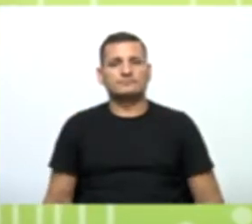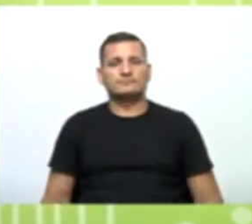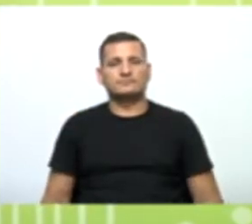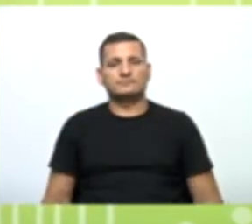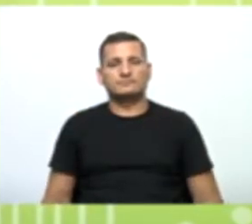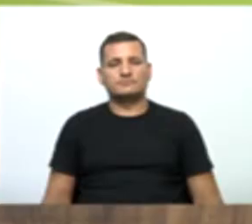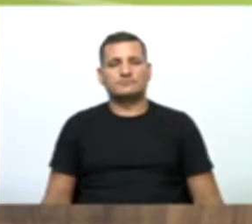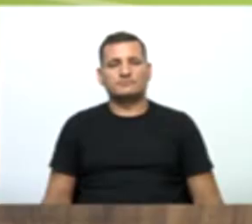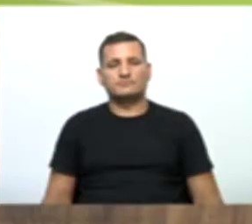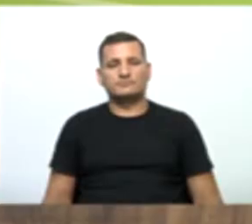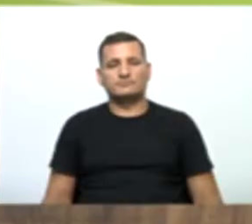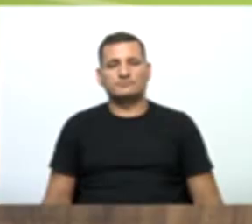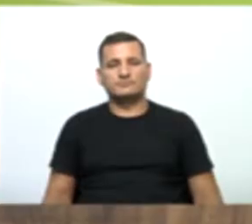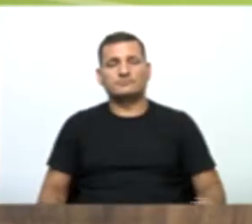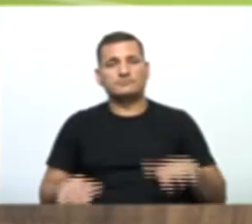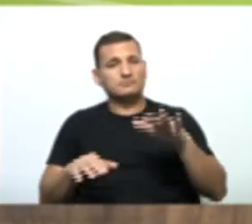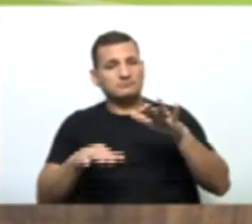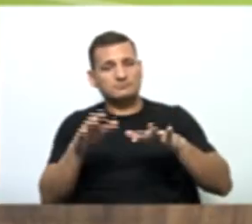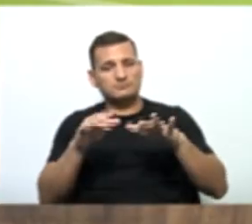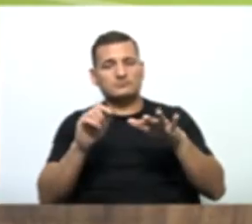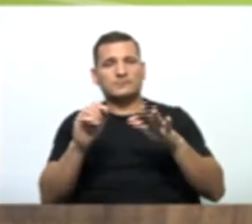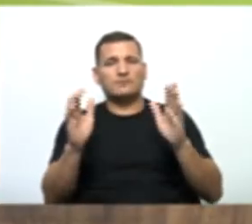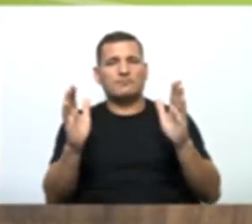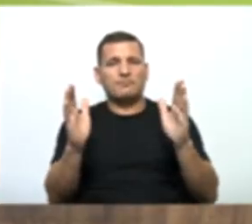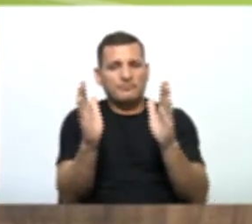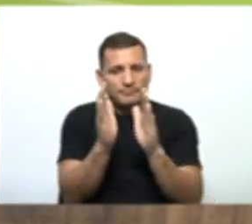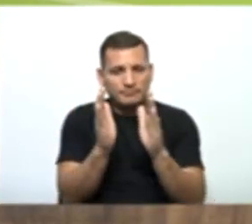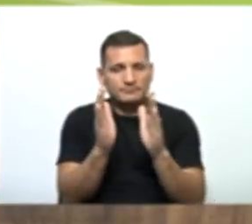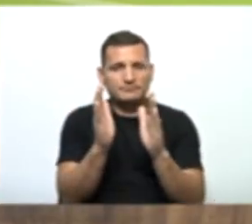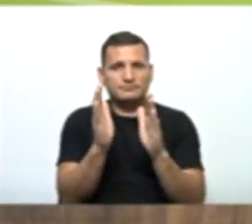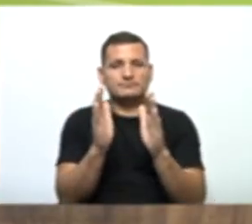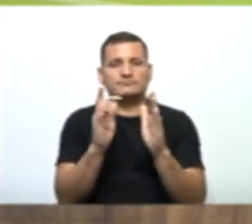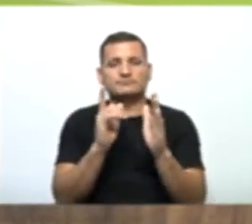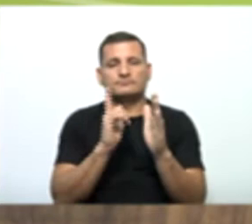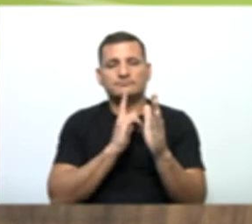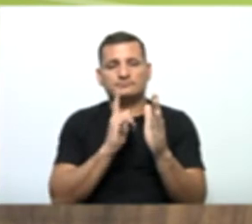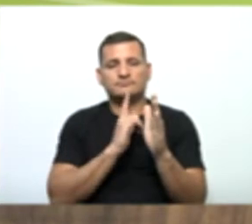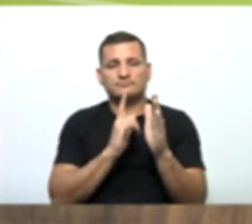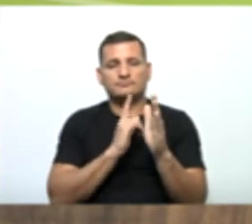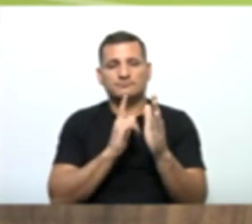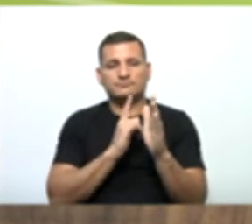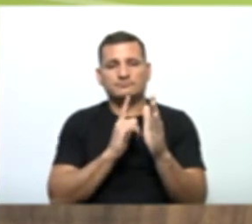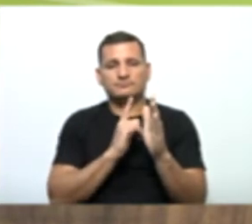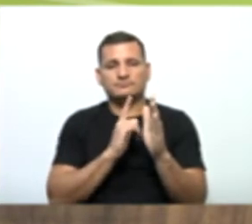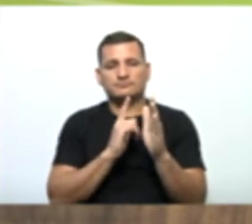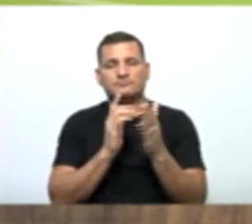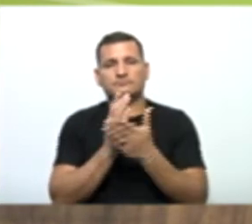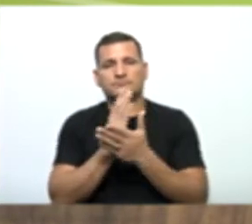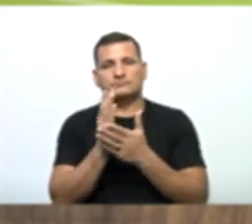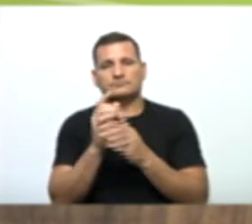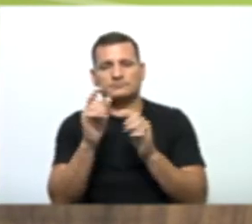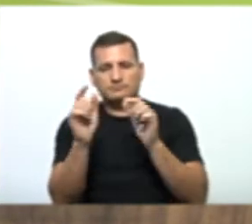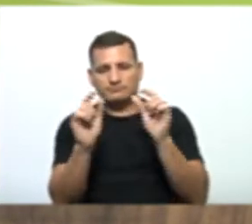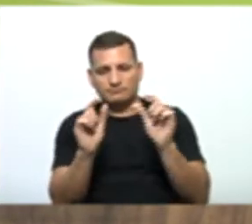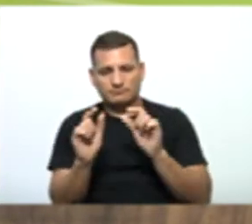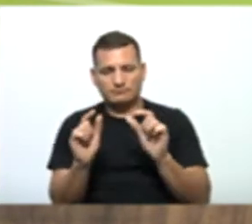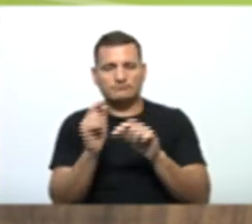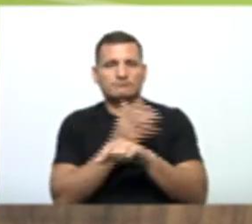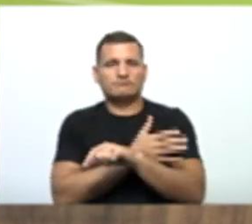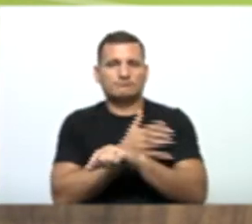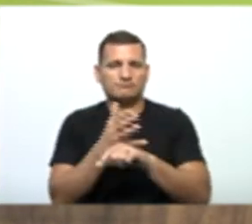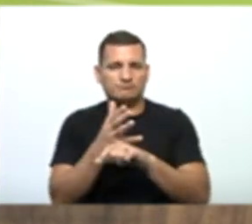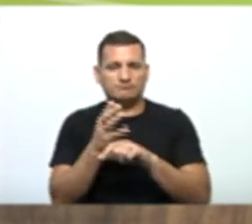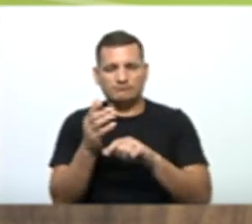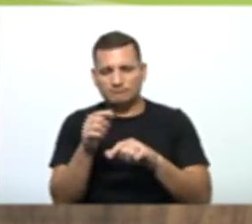do espaço, vai diminuir o espaço possível e vão ficar aqueles espaços em branco entre as palavras que são horríveis